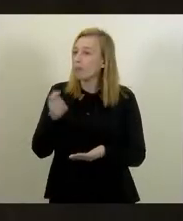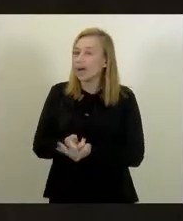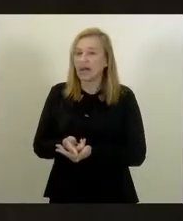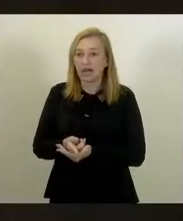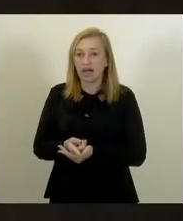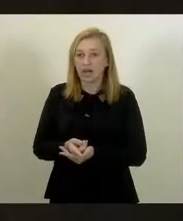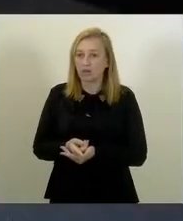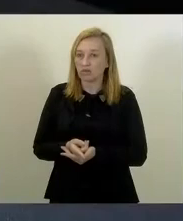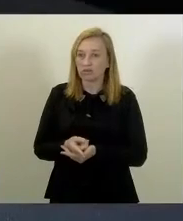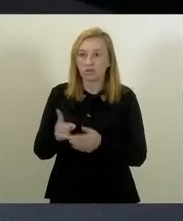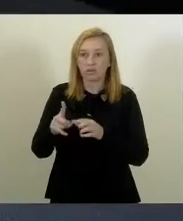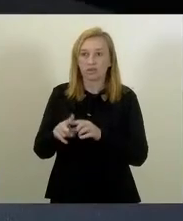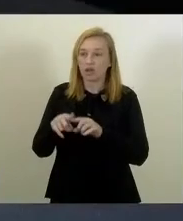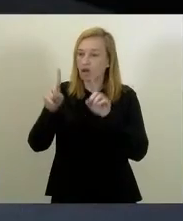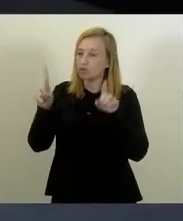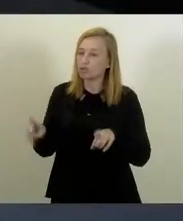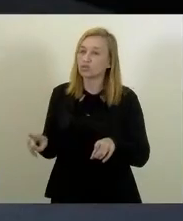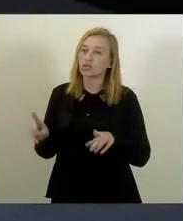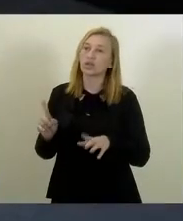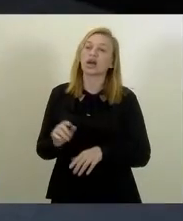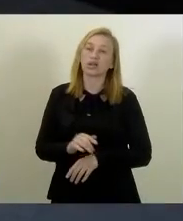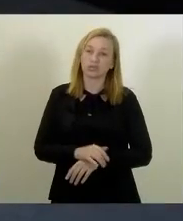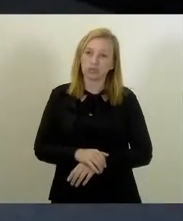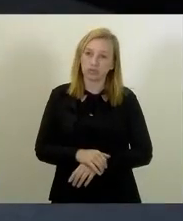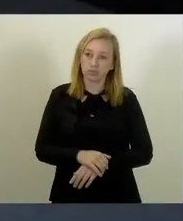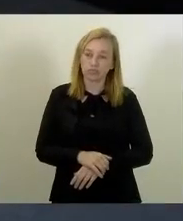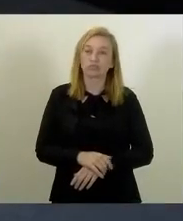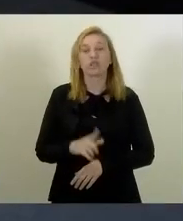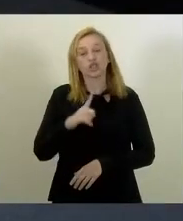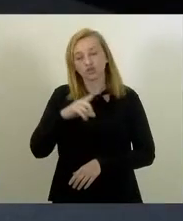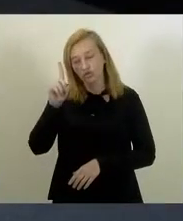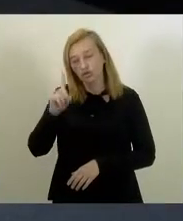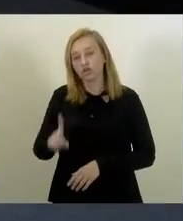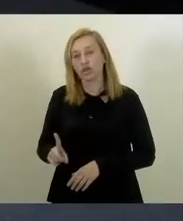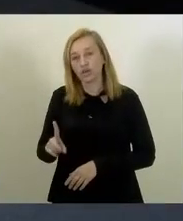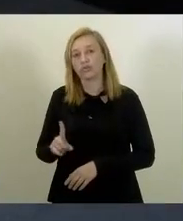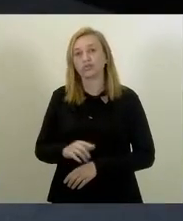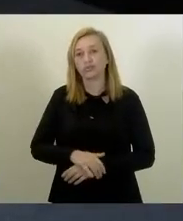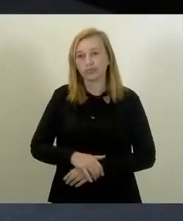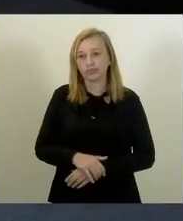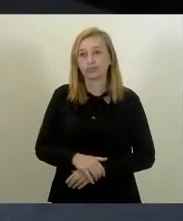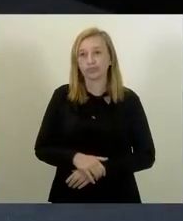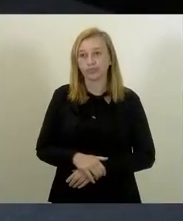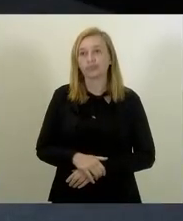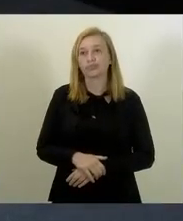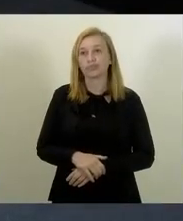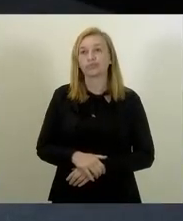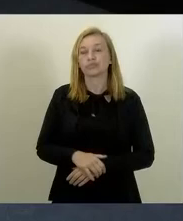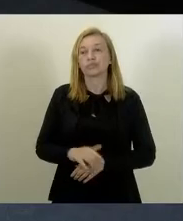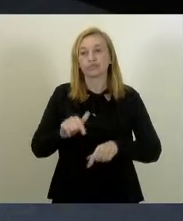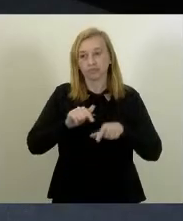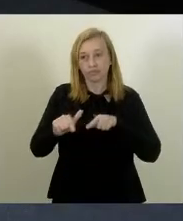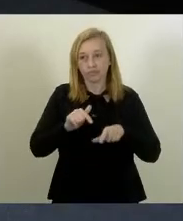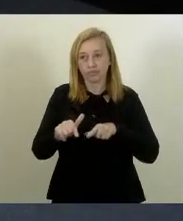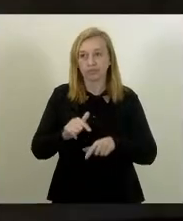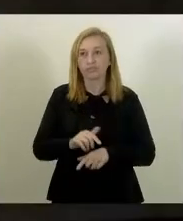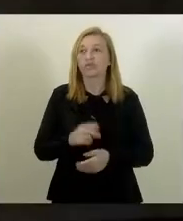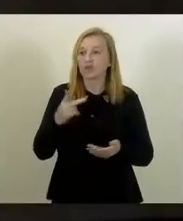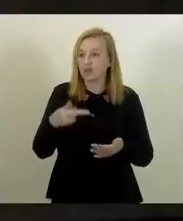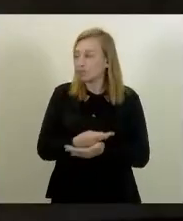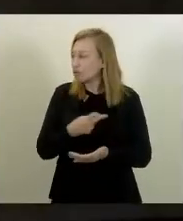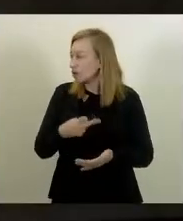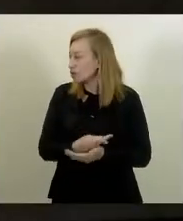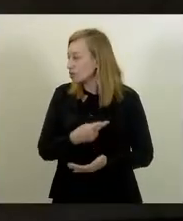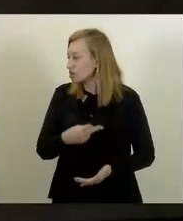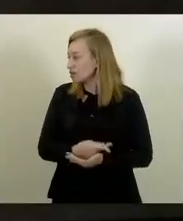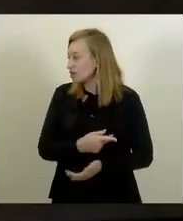no repasse destes que eram direitos trabalhistas para os que prestaram serviço. Isso é um erro grave.